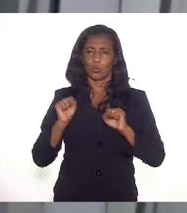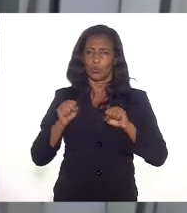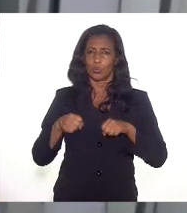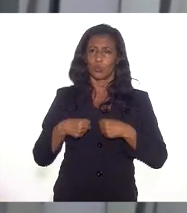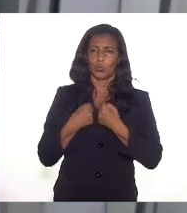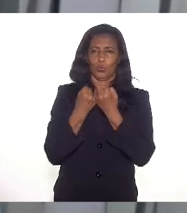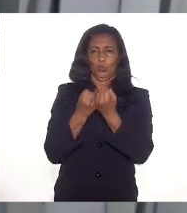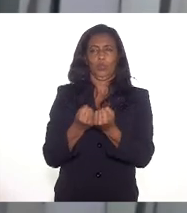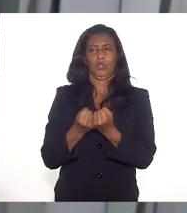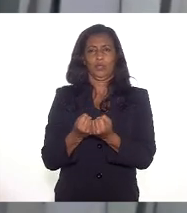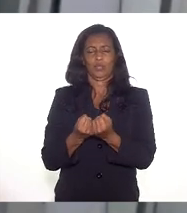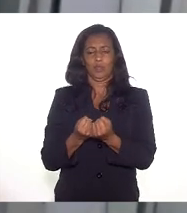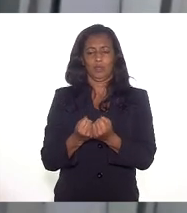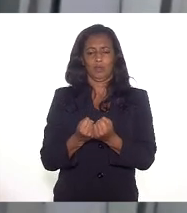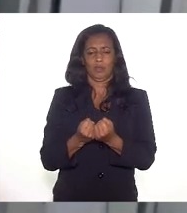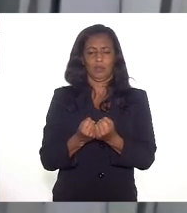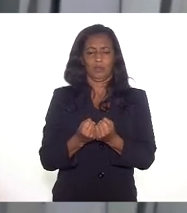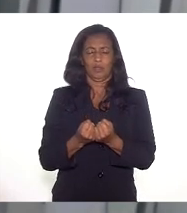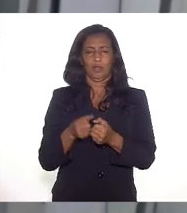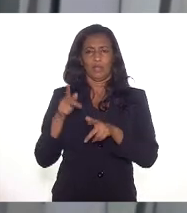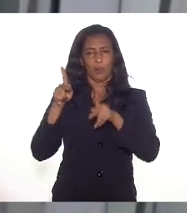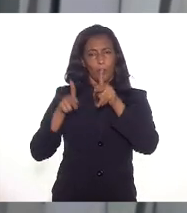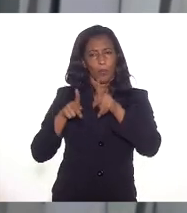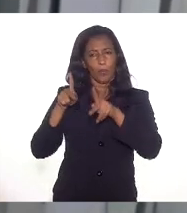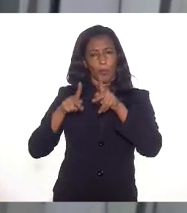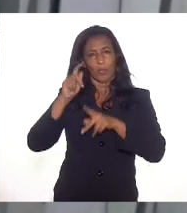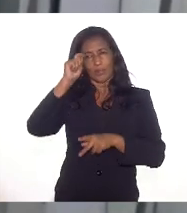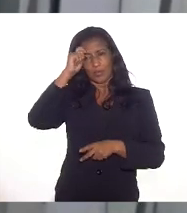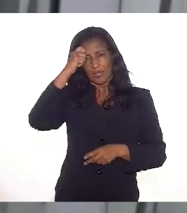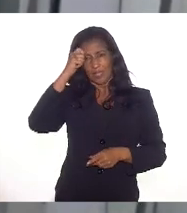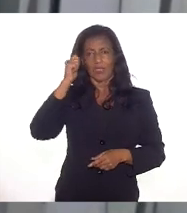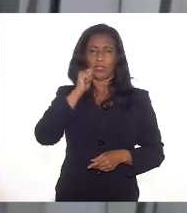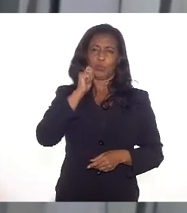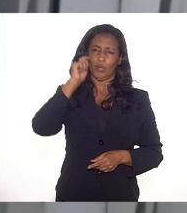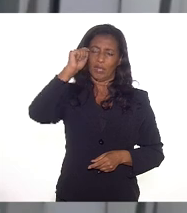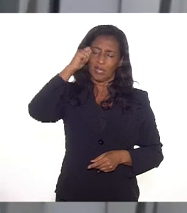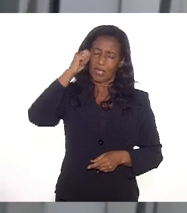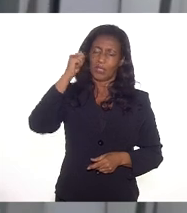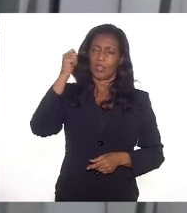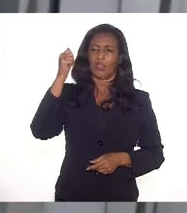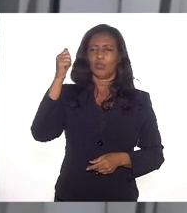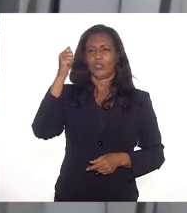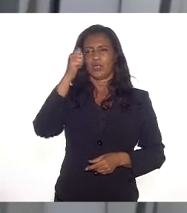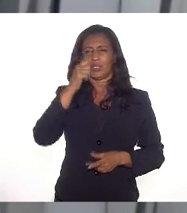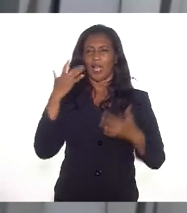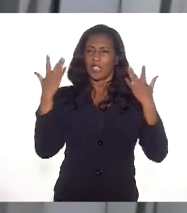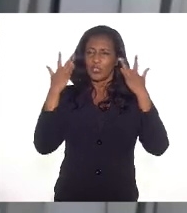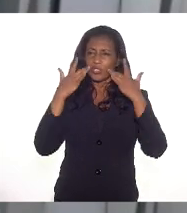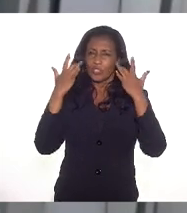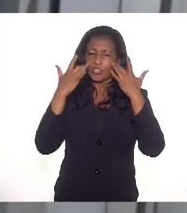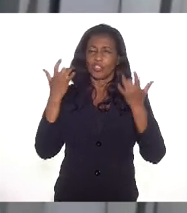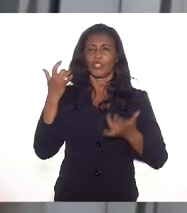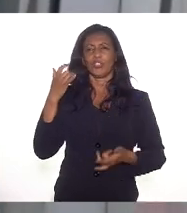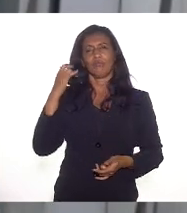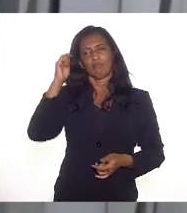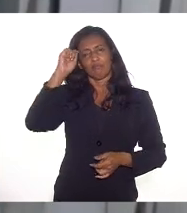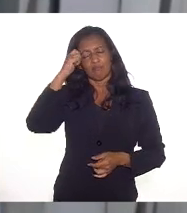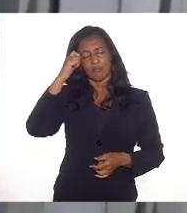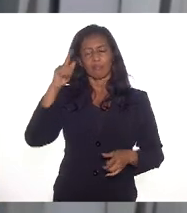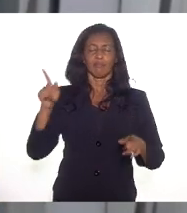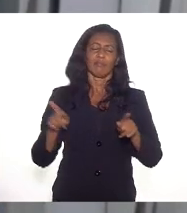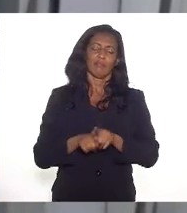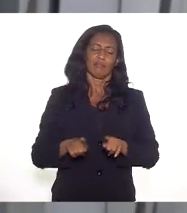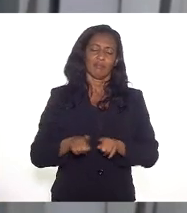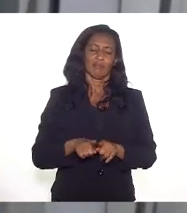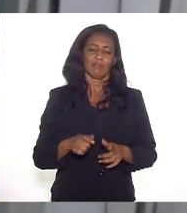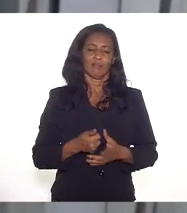e empoderamento da população negra, das mulheres negras, dos artistas negros no Brasil. Então, fazer esse registro. E também